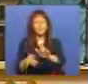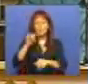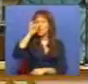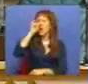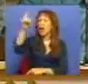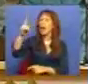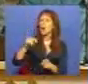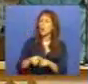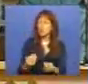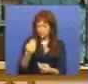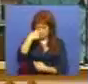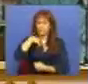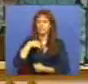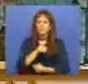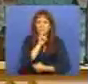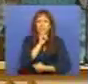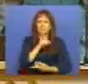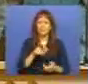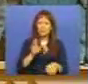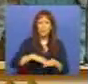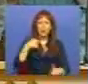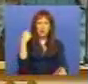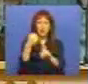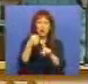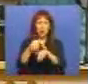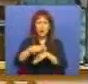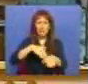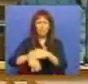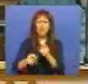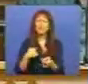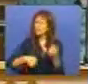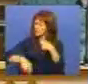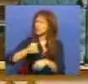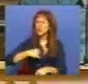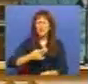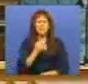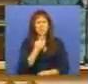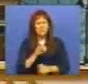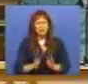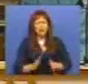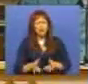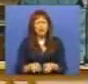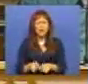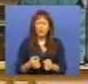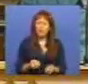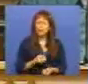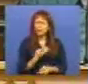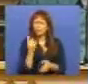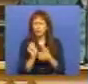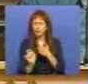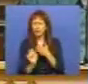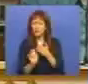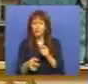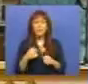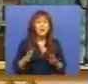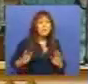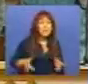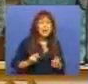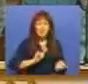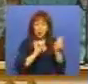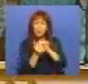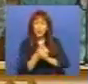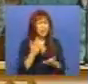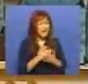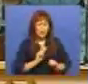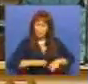arrogância foi engolida pela luta que se travou também. E já toda a gente tinha percebido que havia muitos aspectos que precisavam de mudar